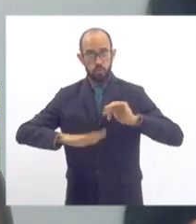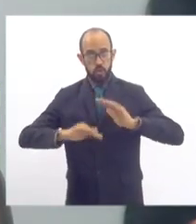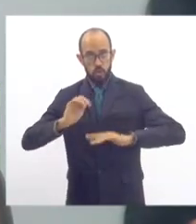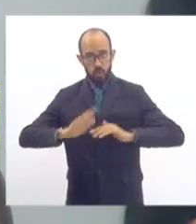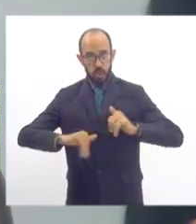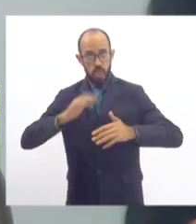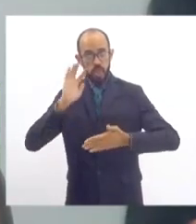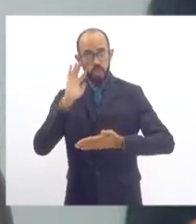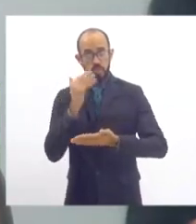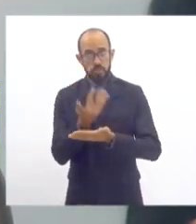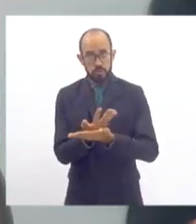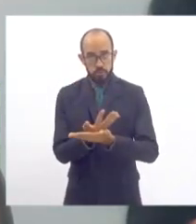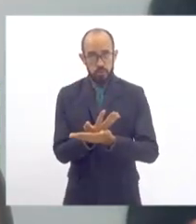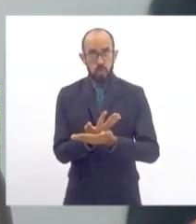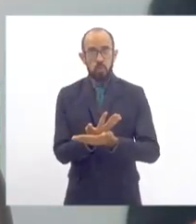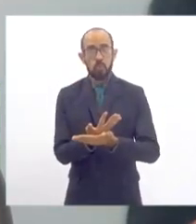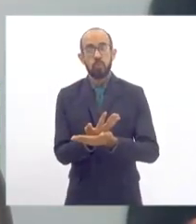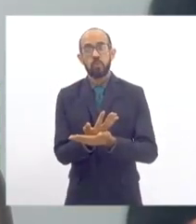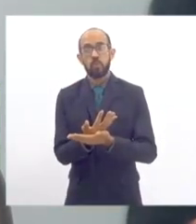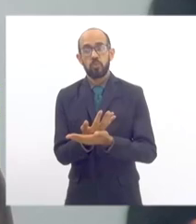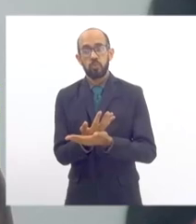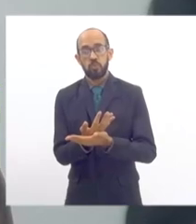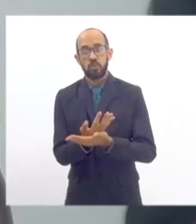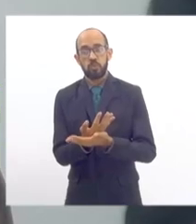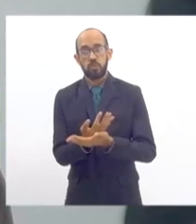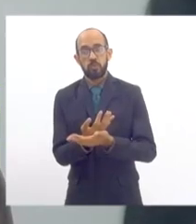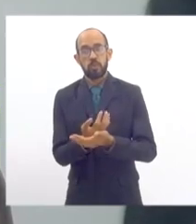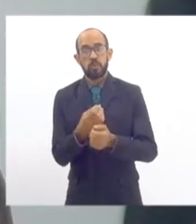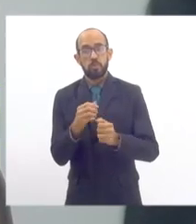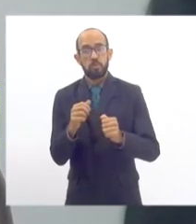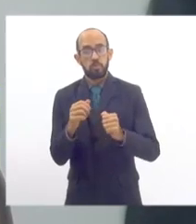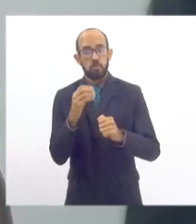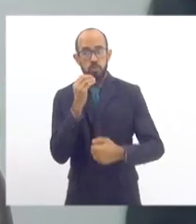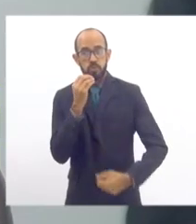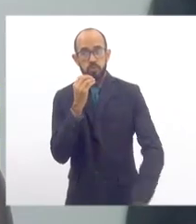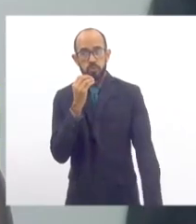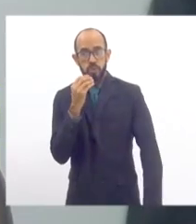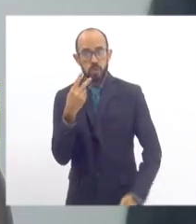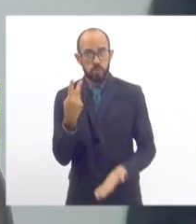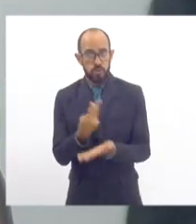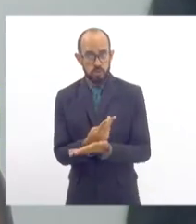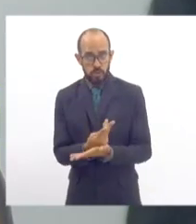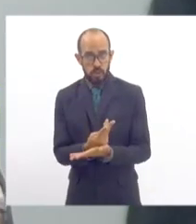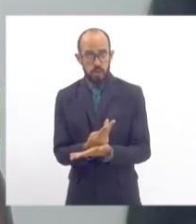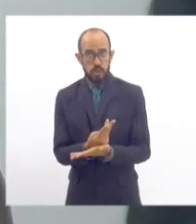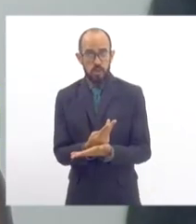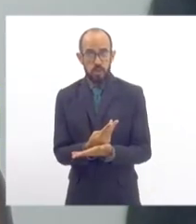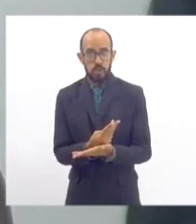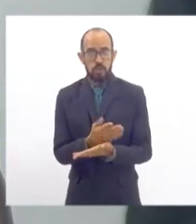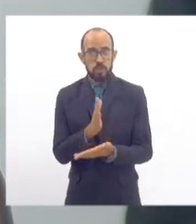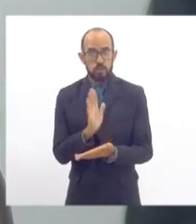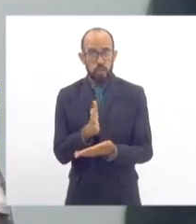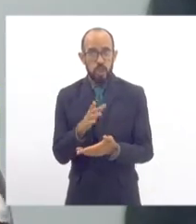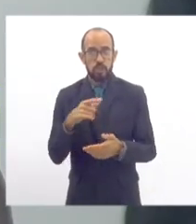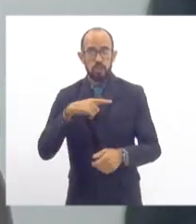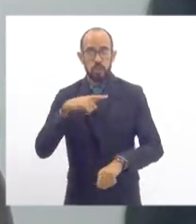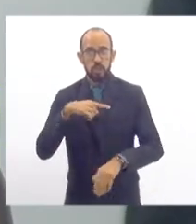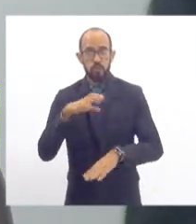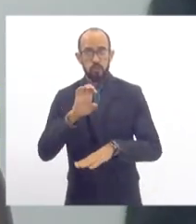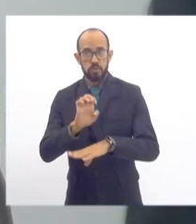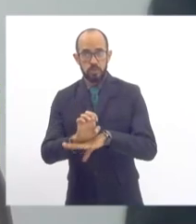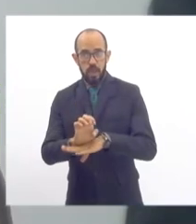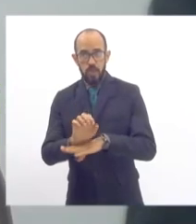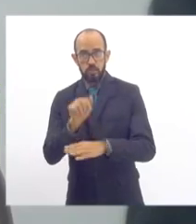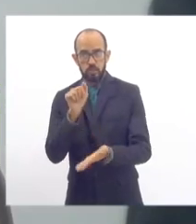a decisão que possivelmente haveria nessa, como houve, quer dizer, já vem, digamos, o Estado colocando